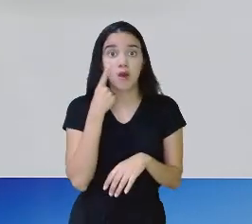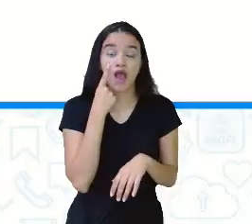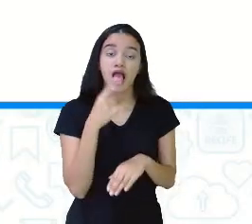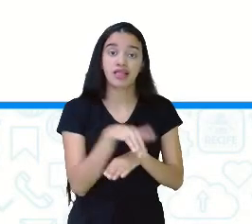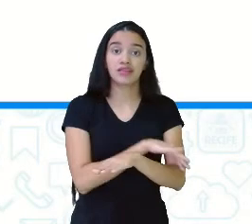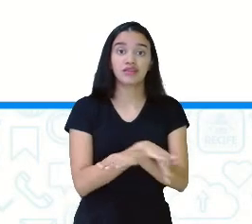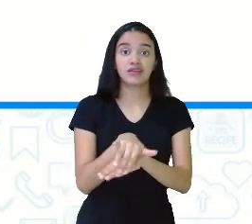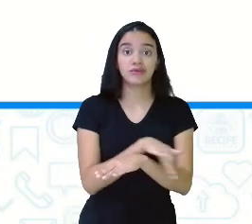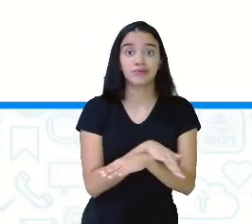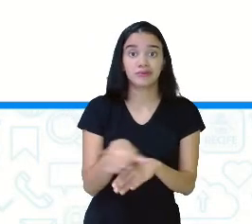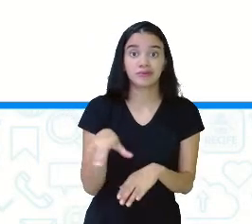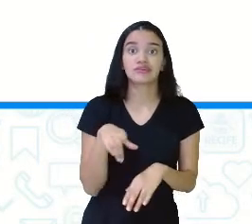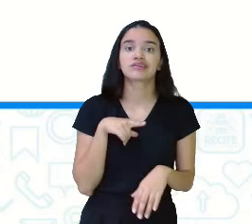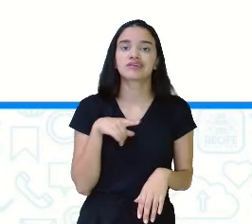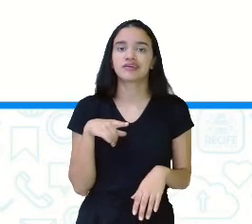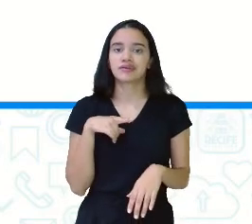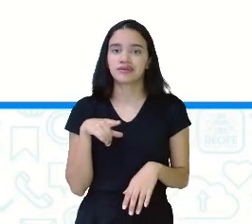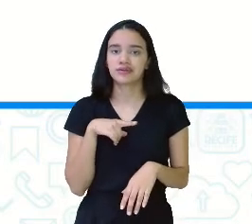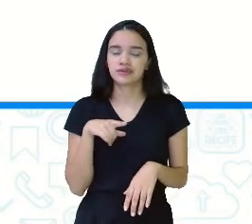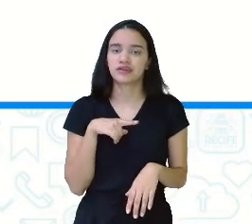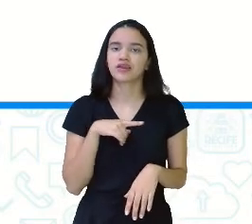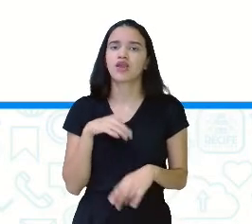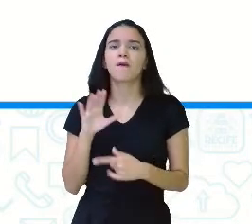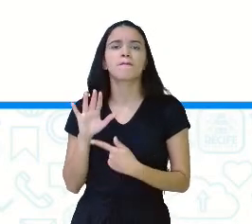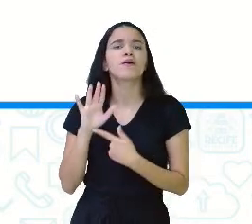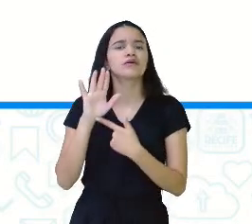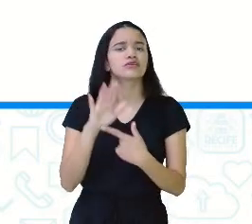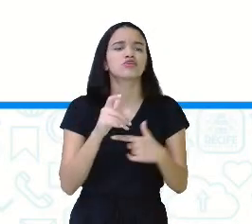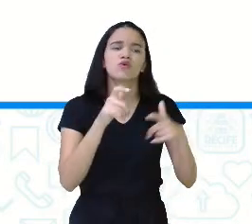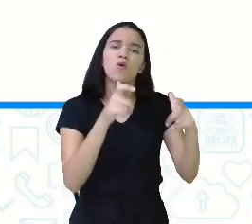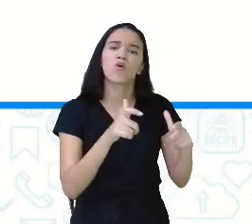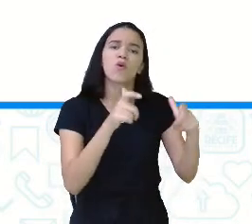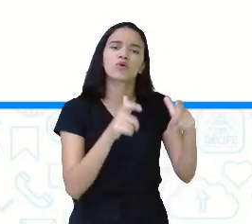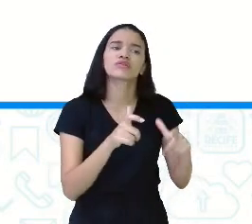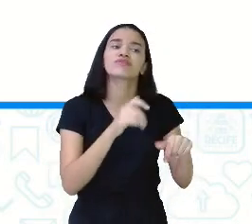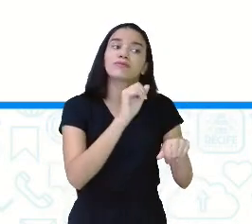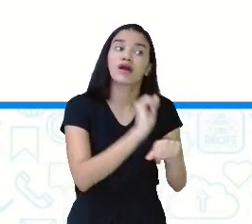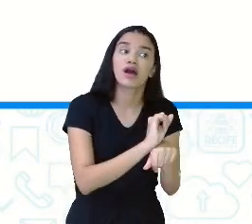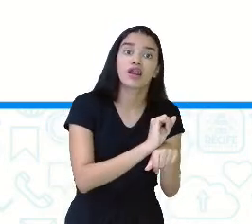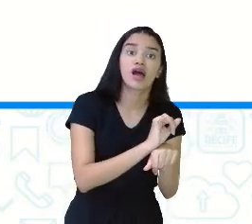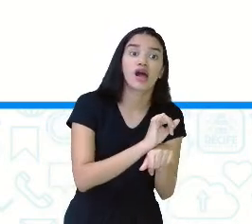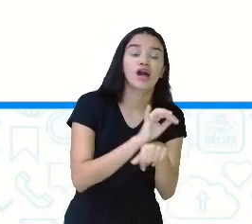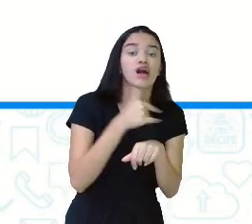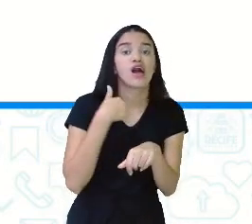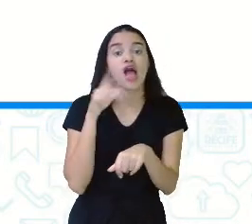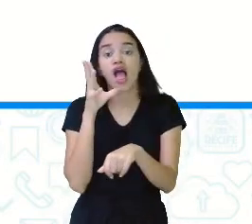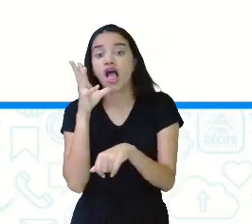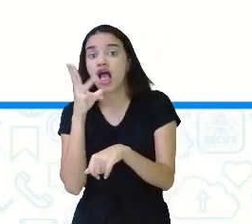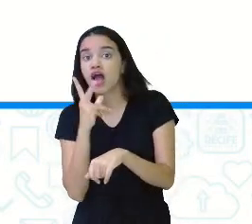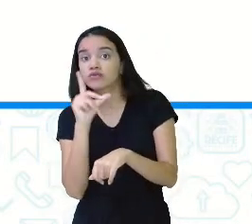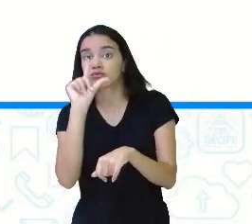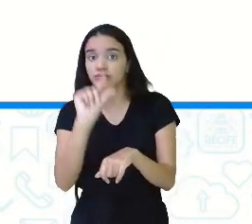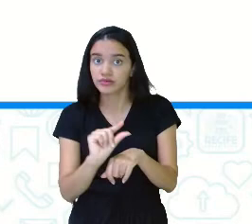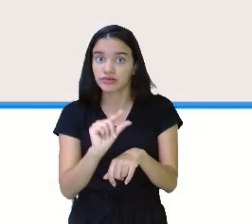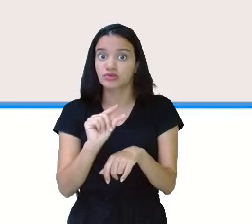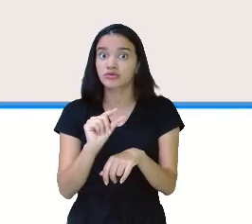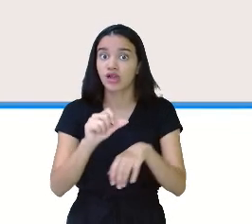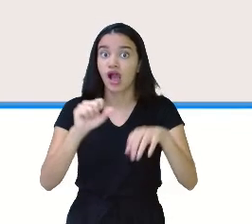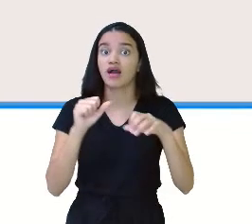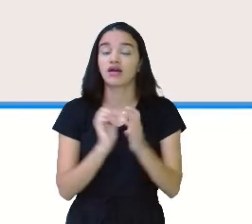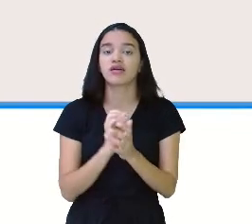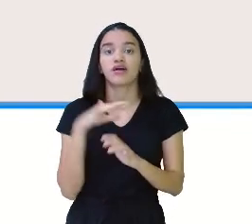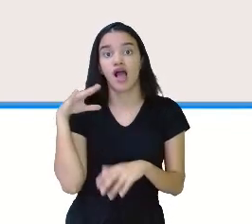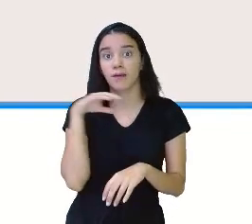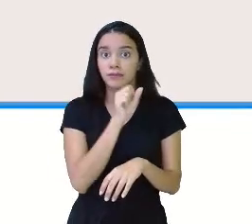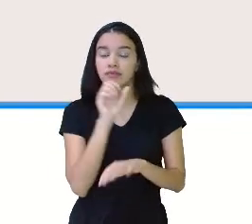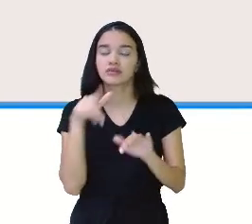ruas existem sinais de trânsito indicando onde se deve parar, reduzir a velocidade e quando se deve ter cuidado. Neste caso